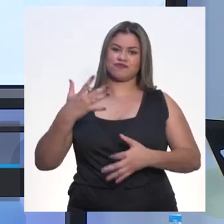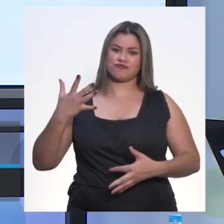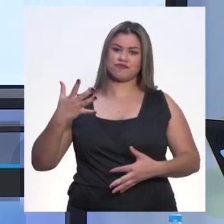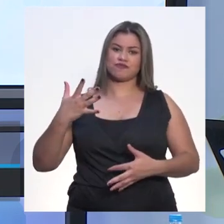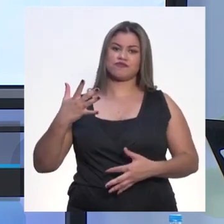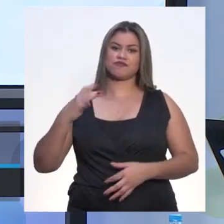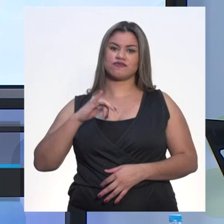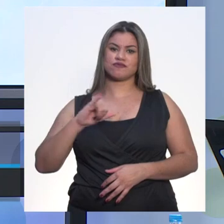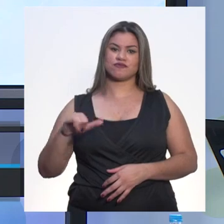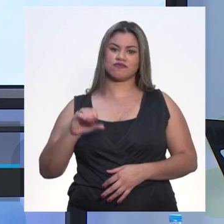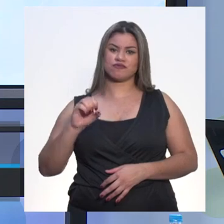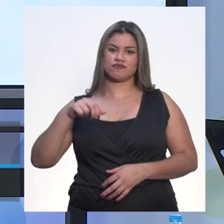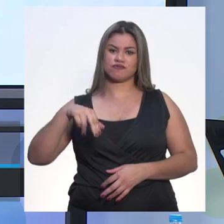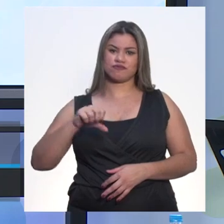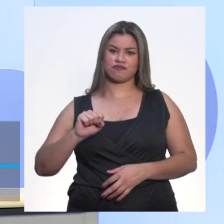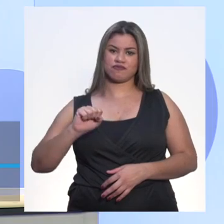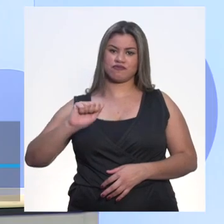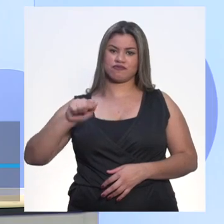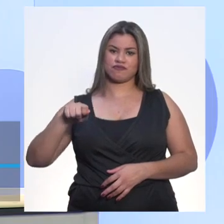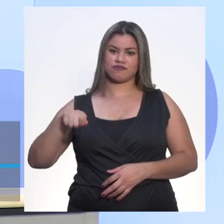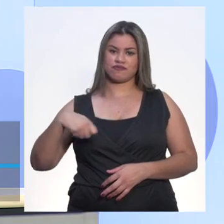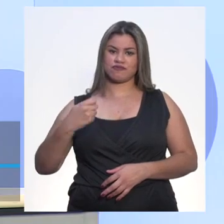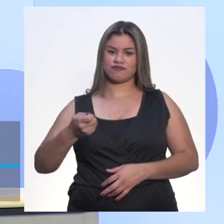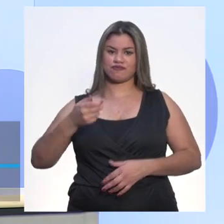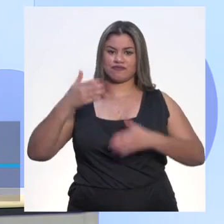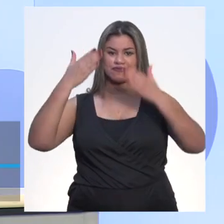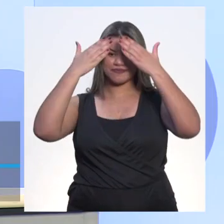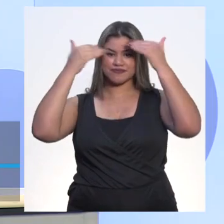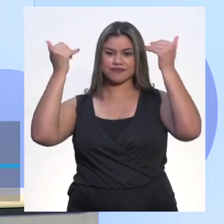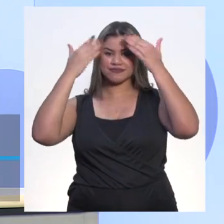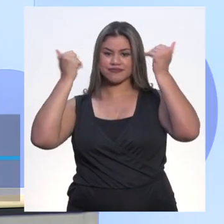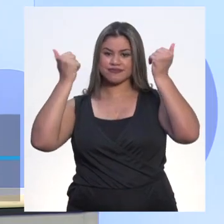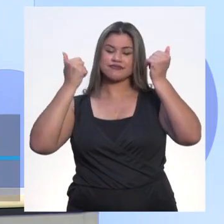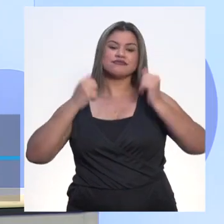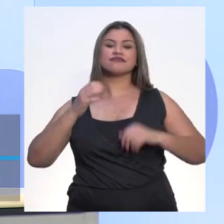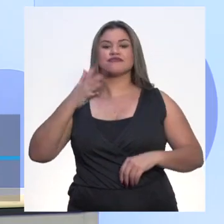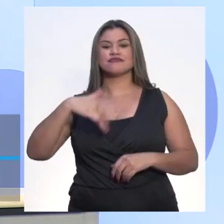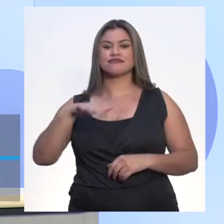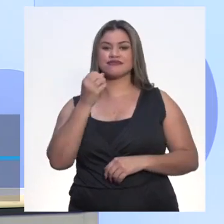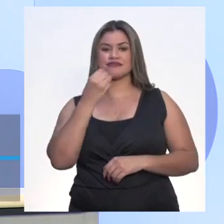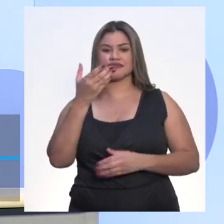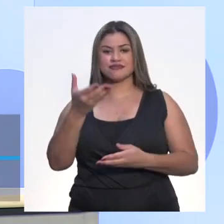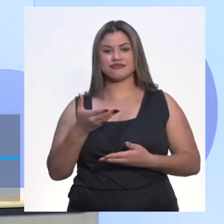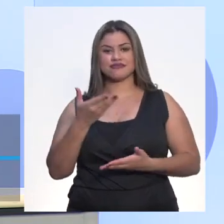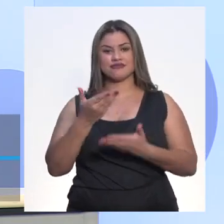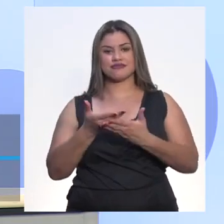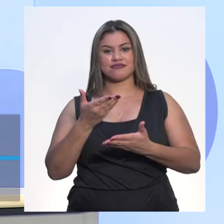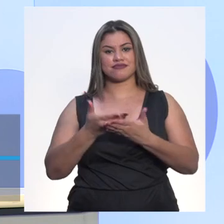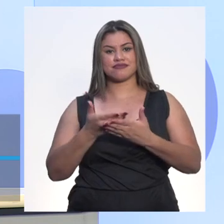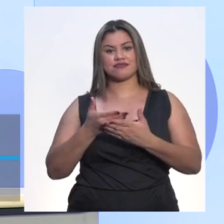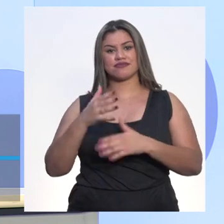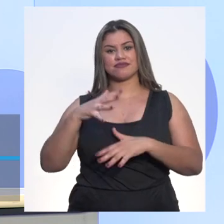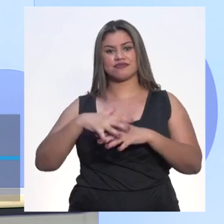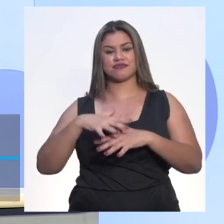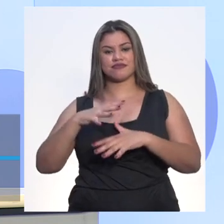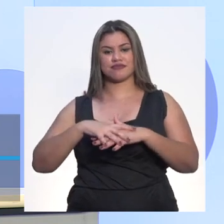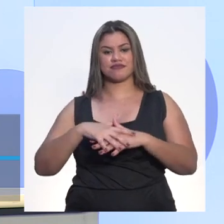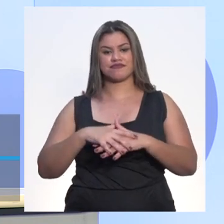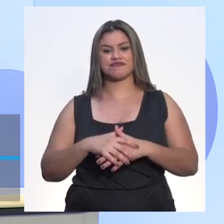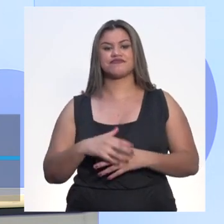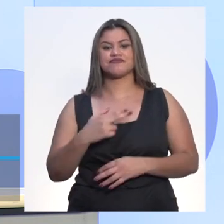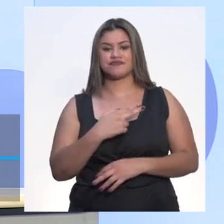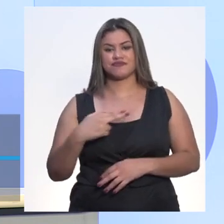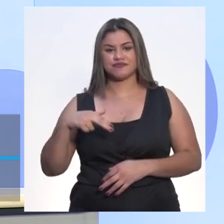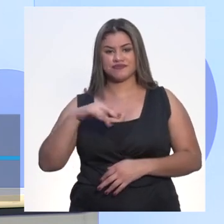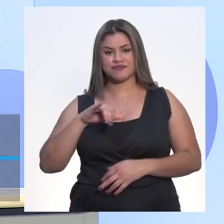o professor Jonas. Olá, sejam todos bem-vindos para mais uma aula de matemática. Então, meu nome é Jonas, vou ser hoje o mediador